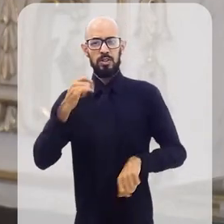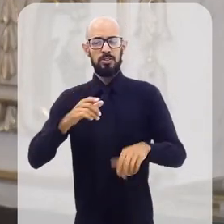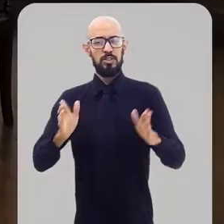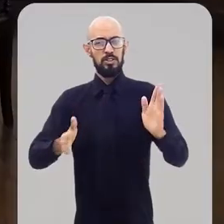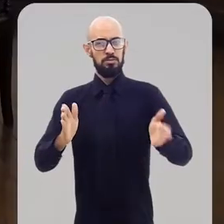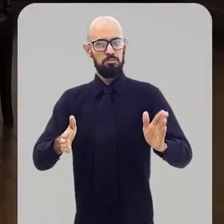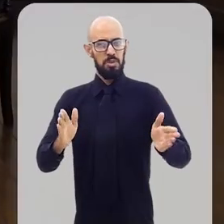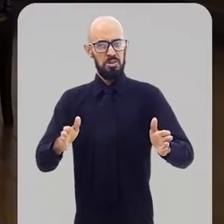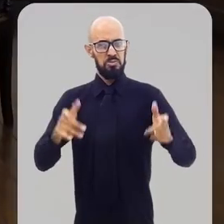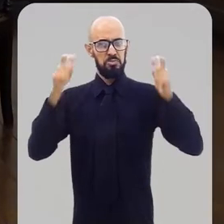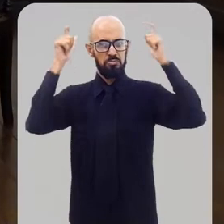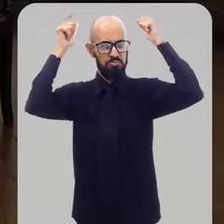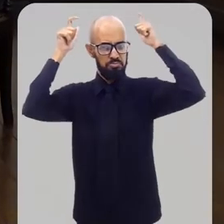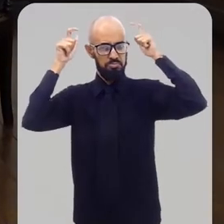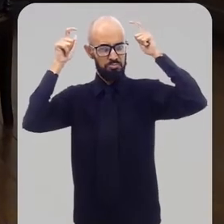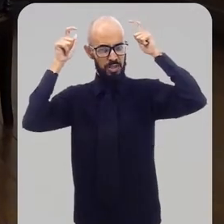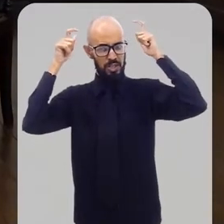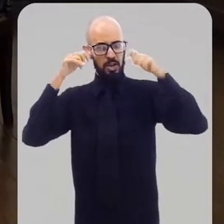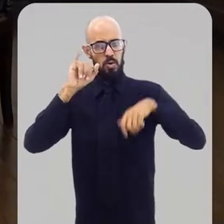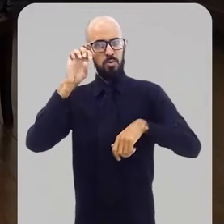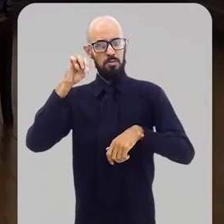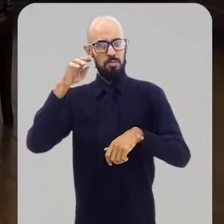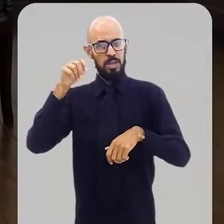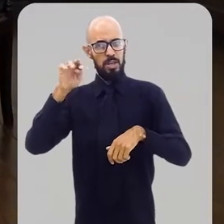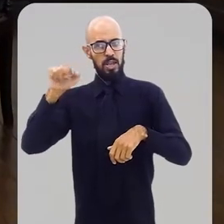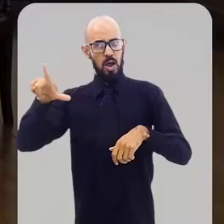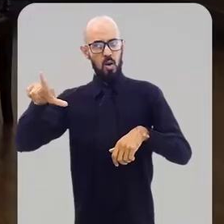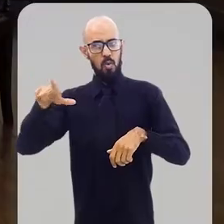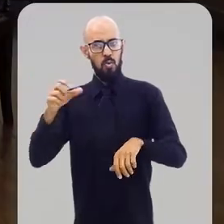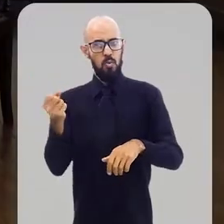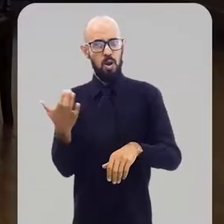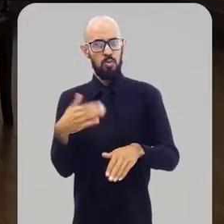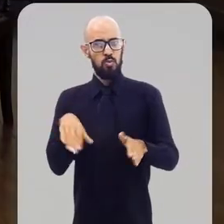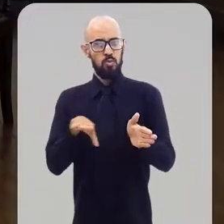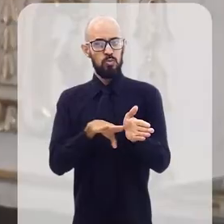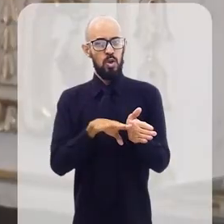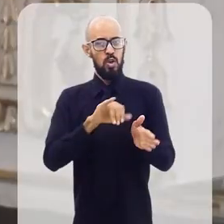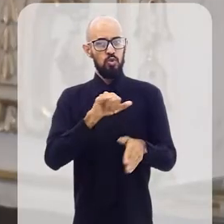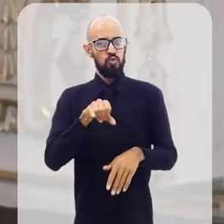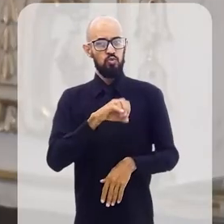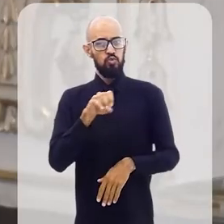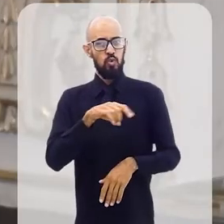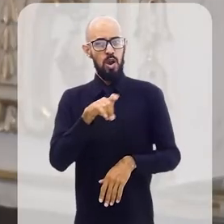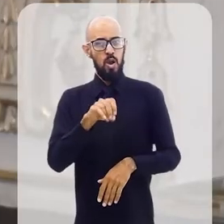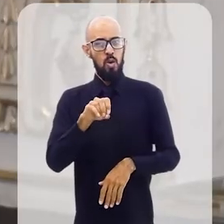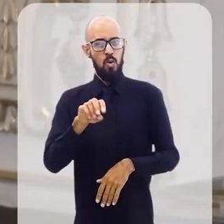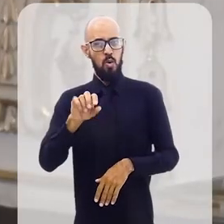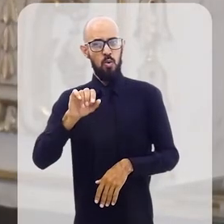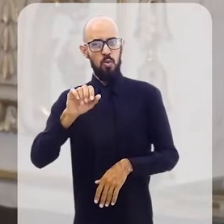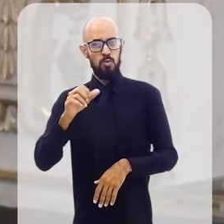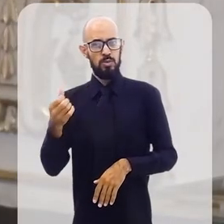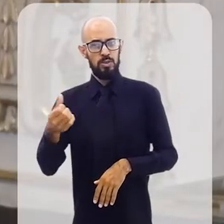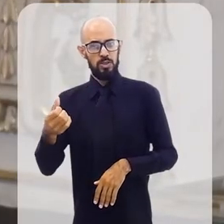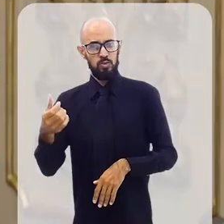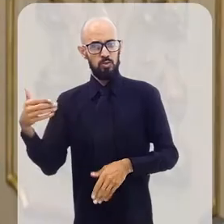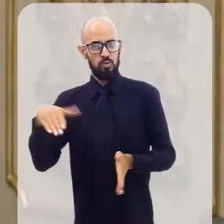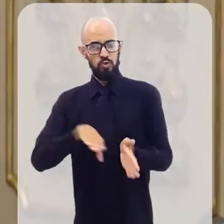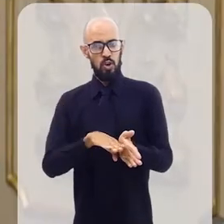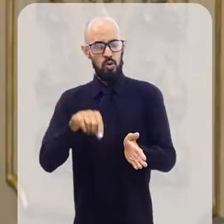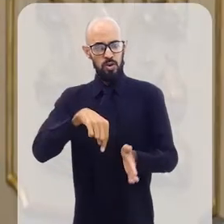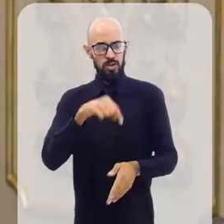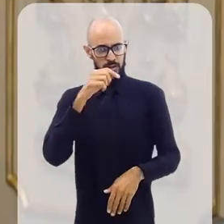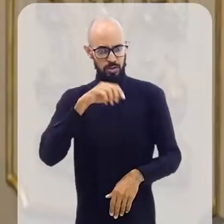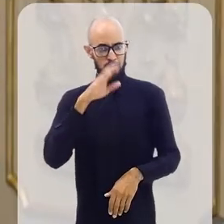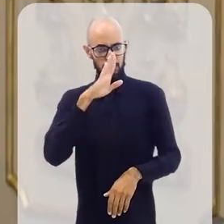imperial não é isso com Dom João aqui como monarquia império e na